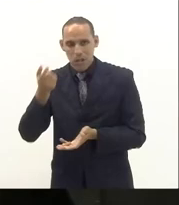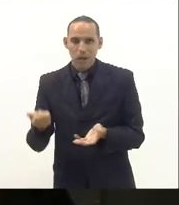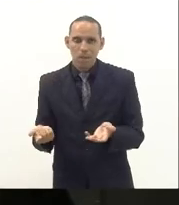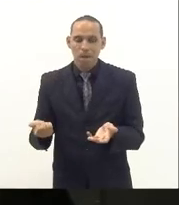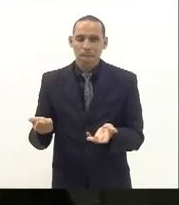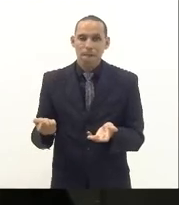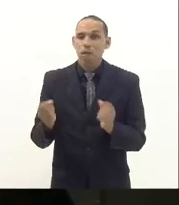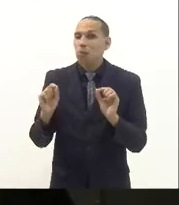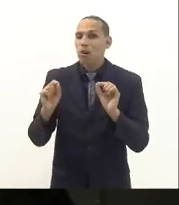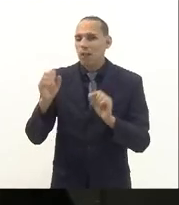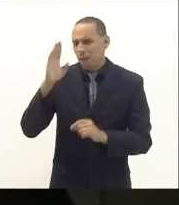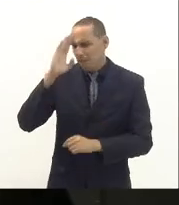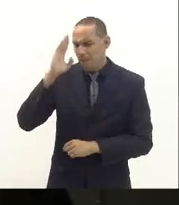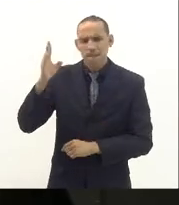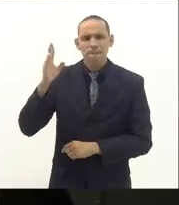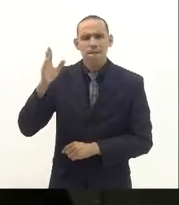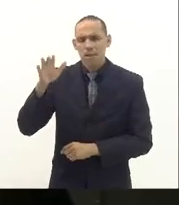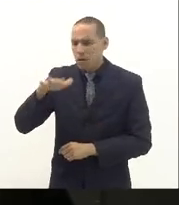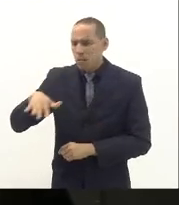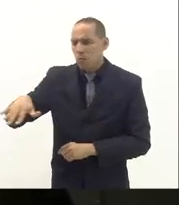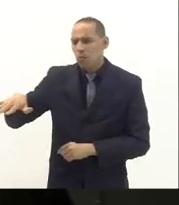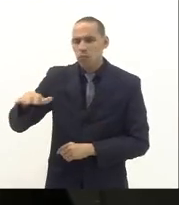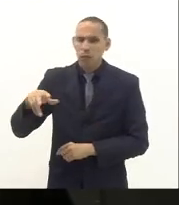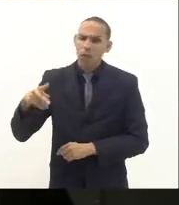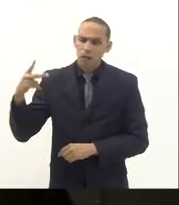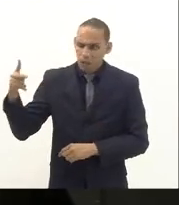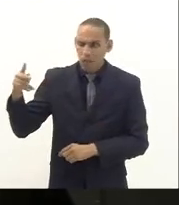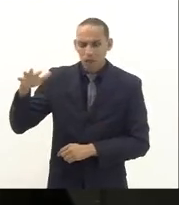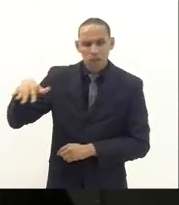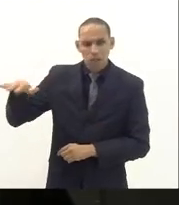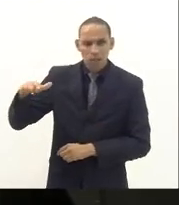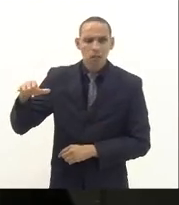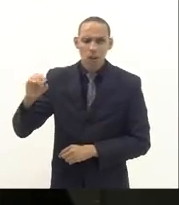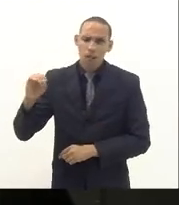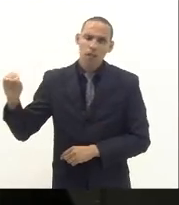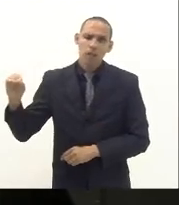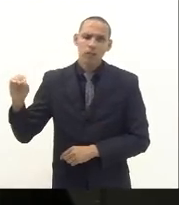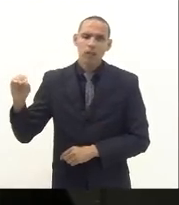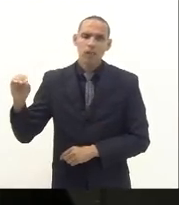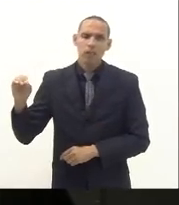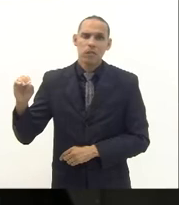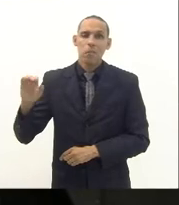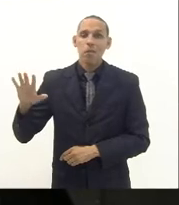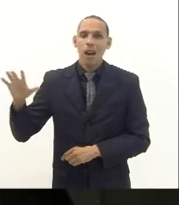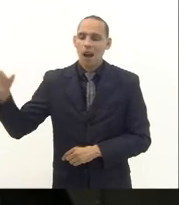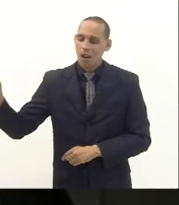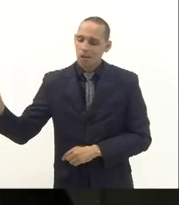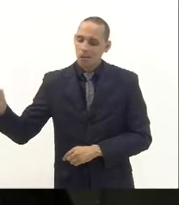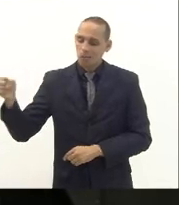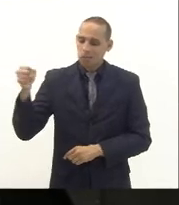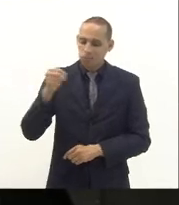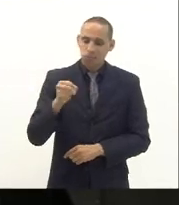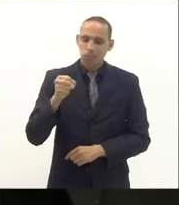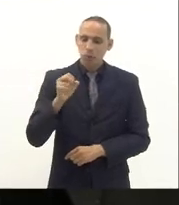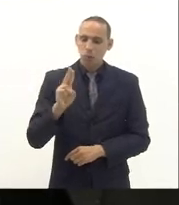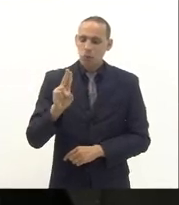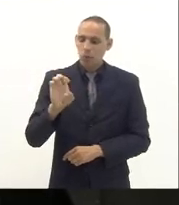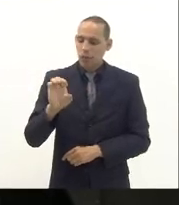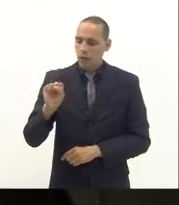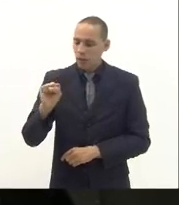a prioridade seria os concursados lá da Zona Oeste quando você incorpora ao eso